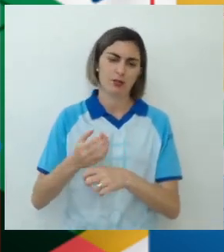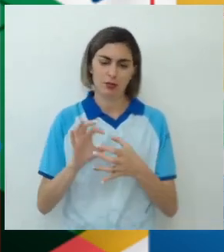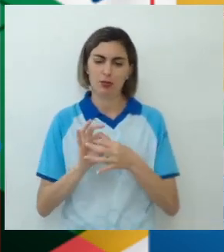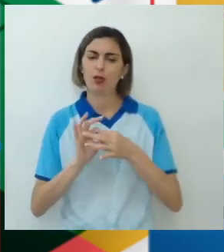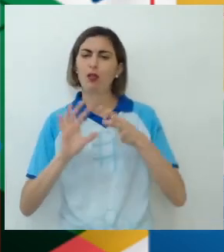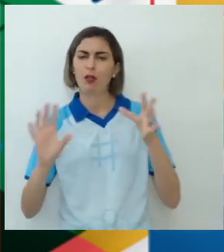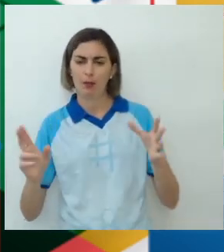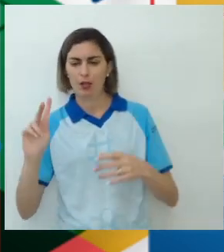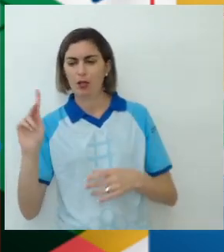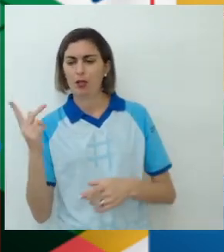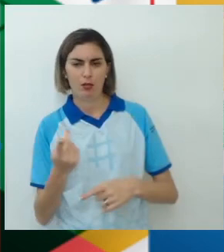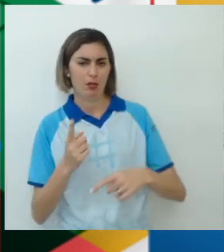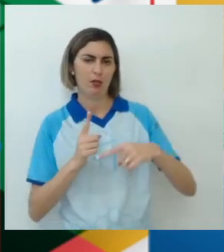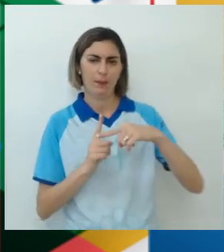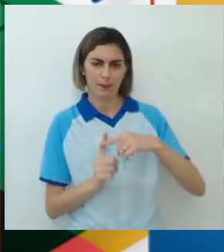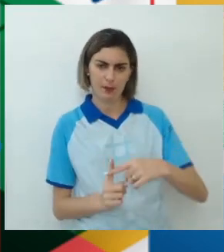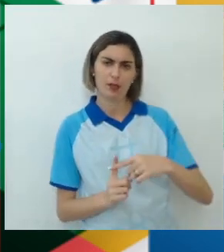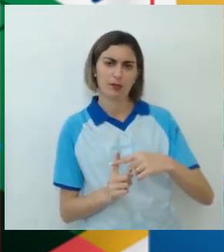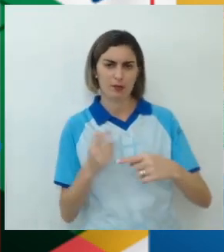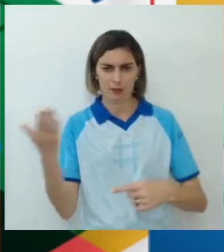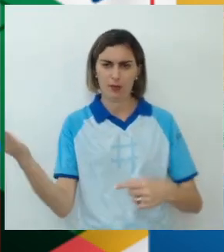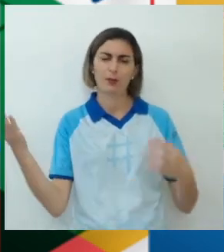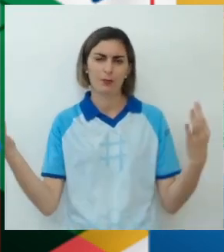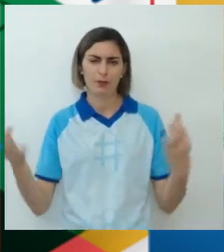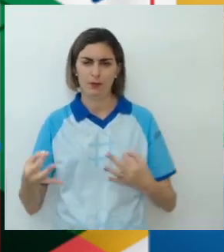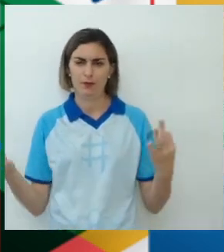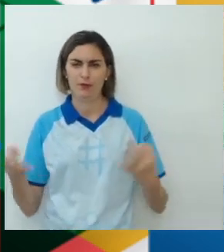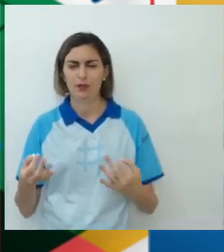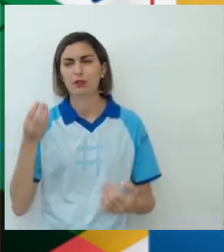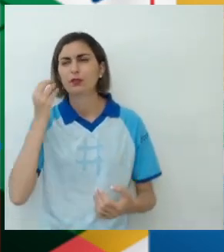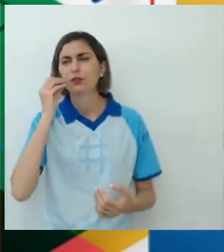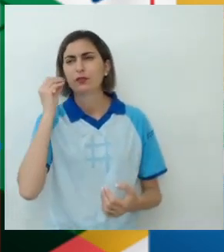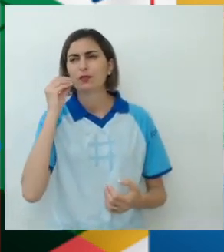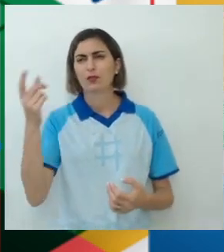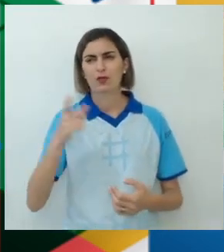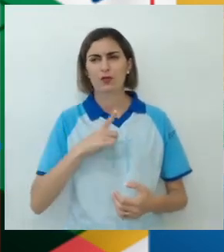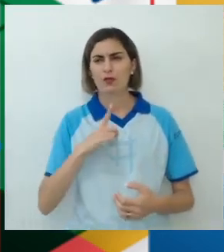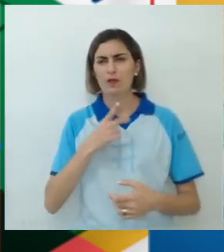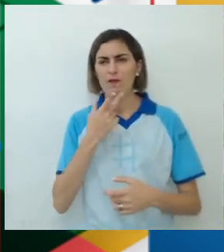íons H+. Aí esse item estaria perfeito. Vamos ver o que é que diz pra gente